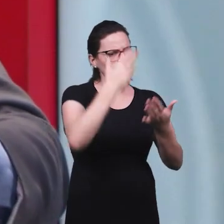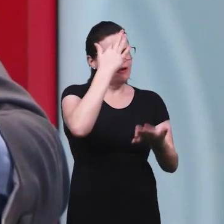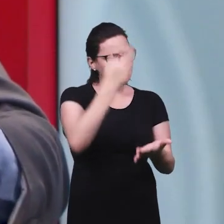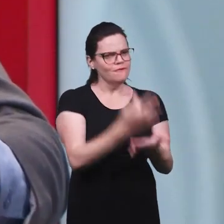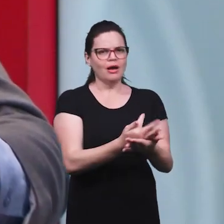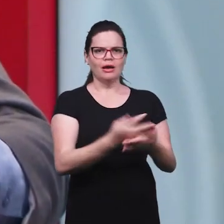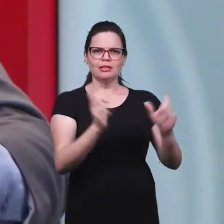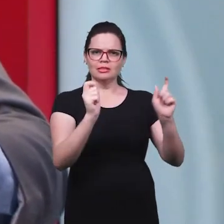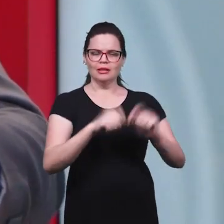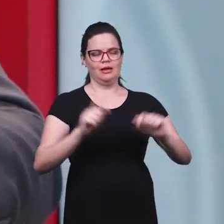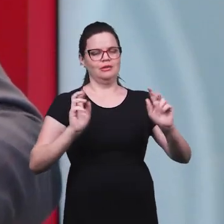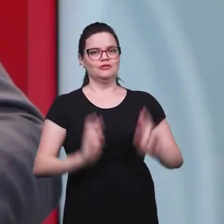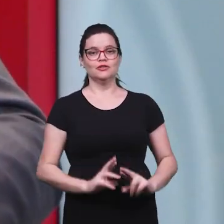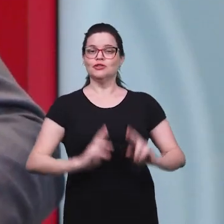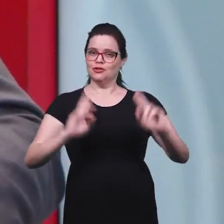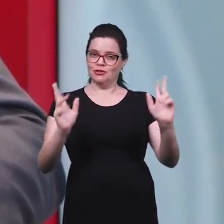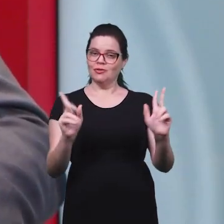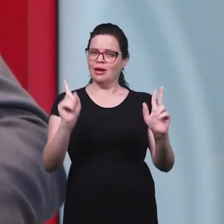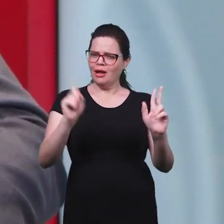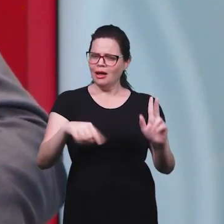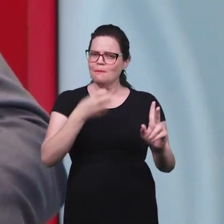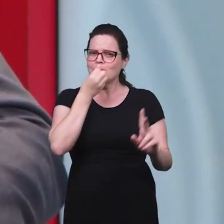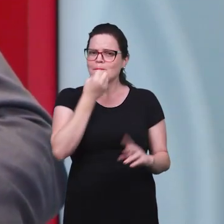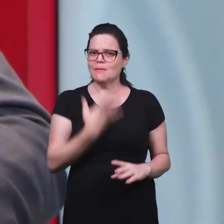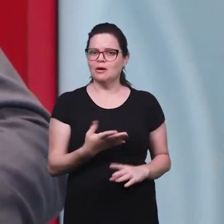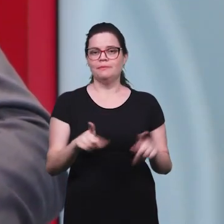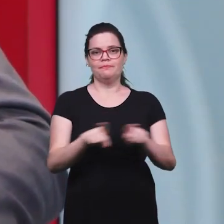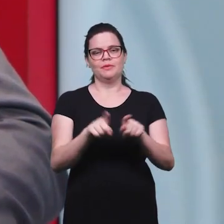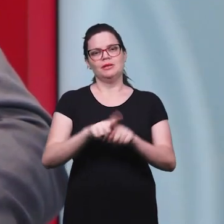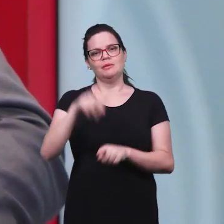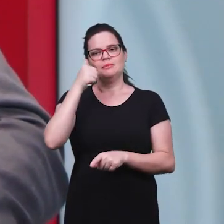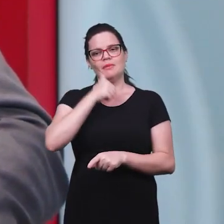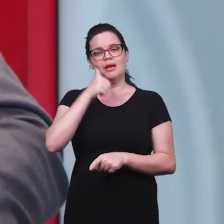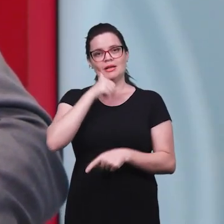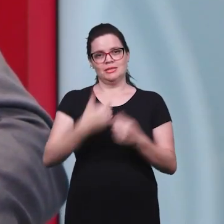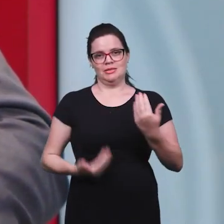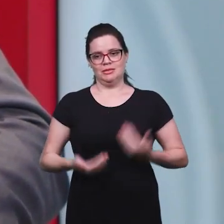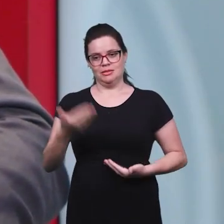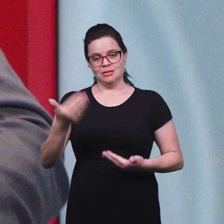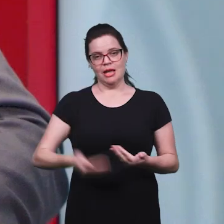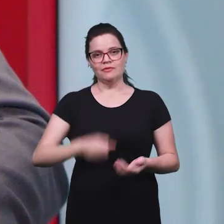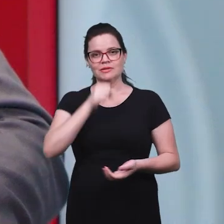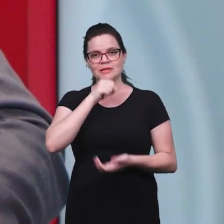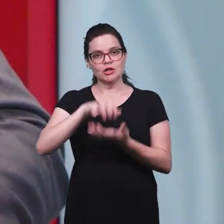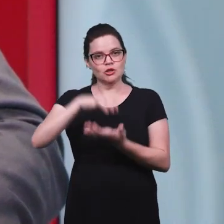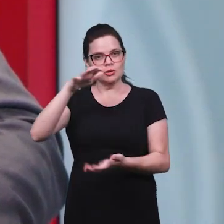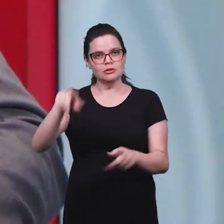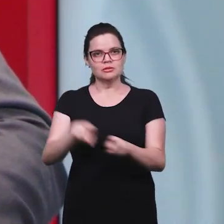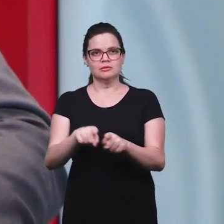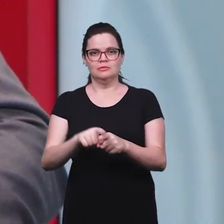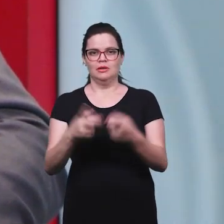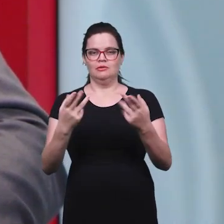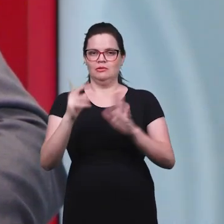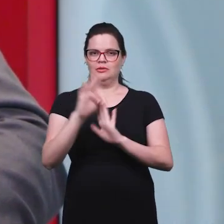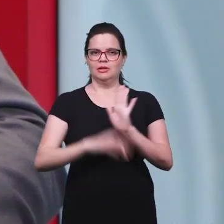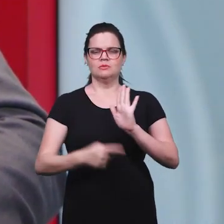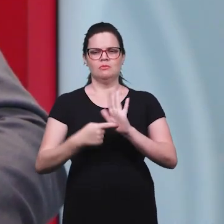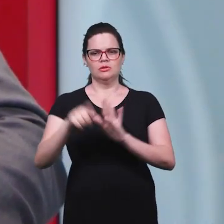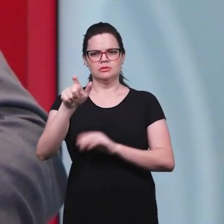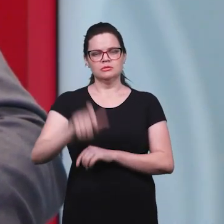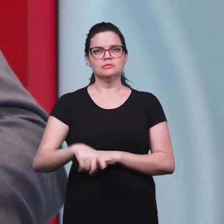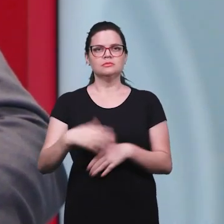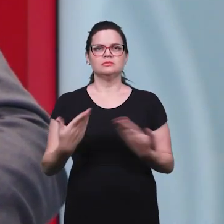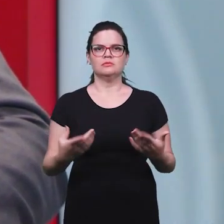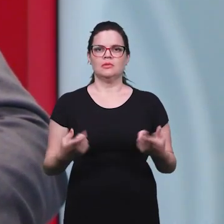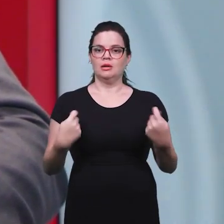Isso é que faz a diferença. E as irmãs, diante da situação do texto, as